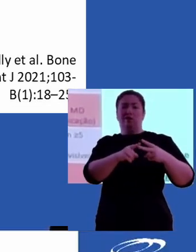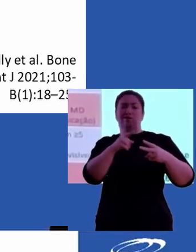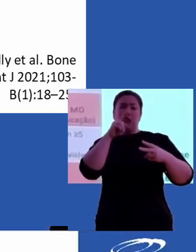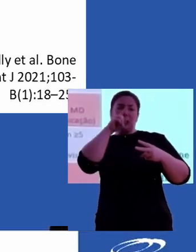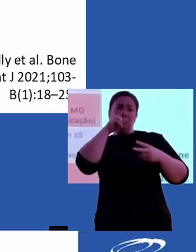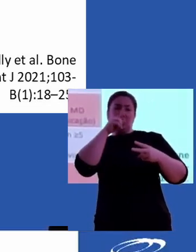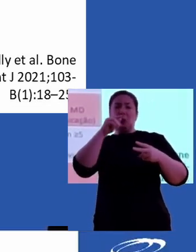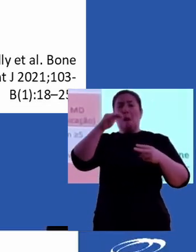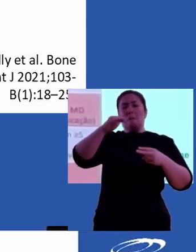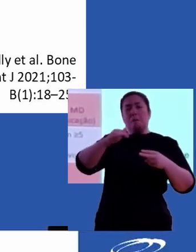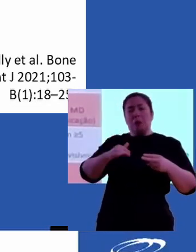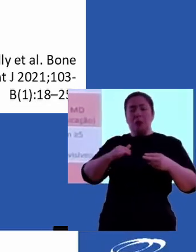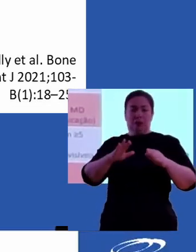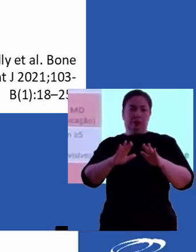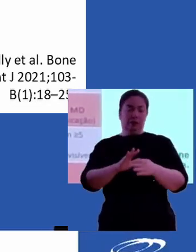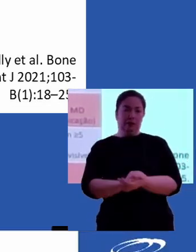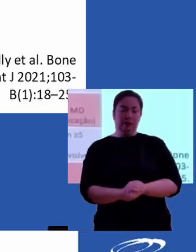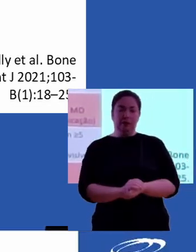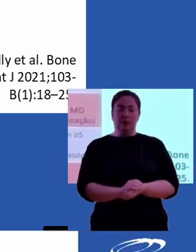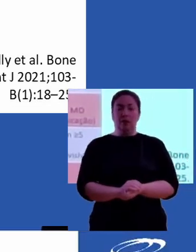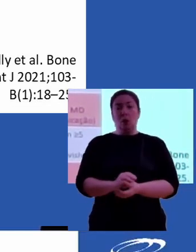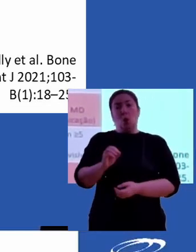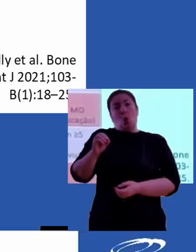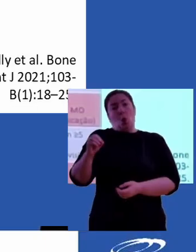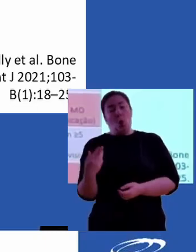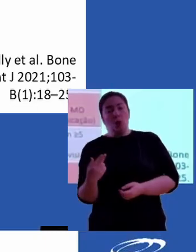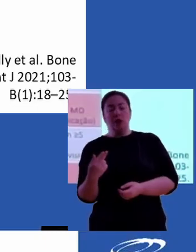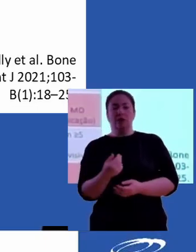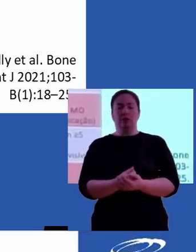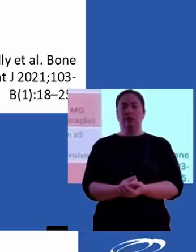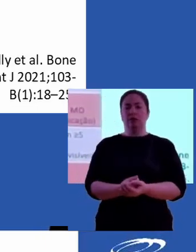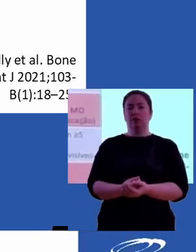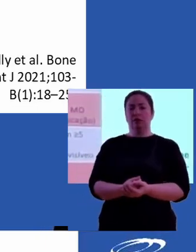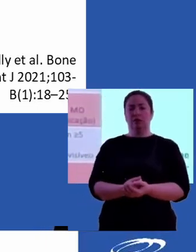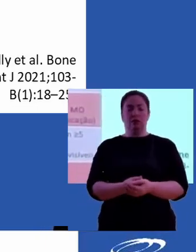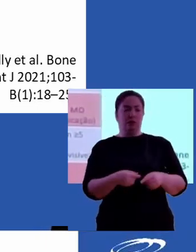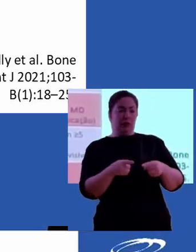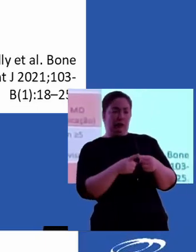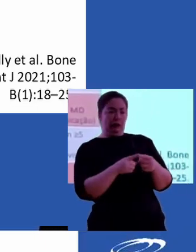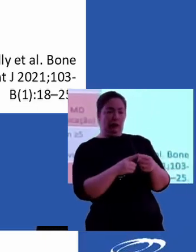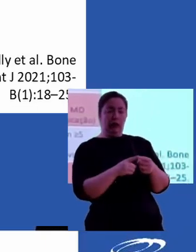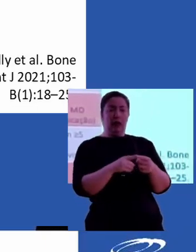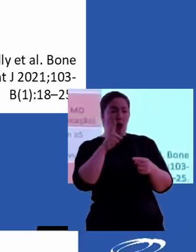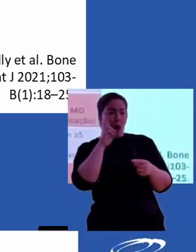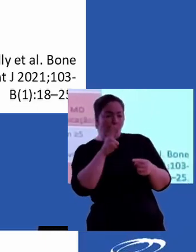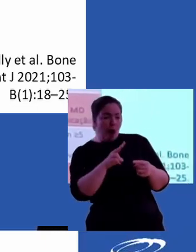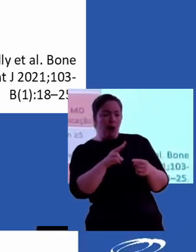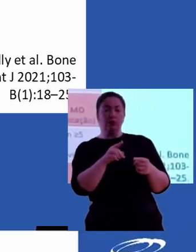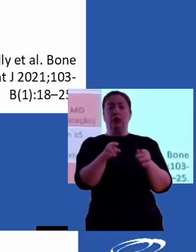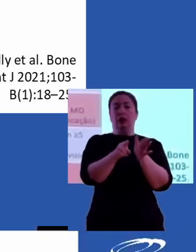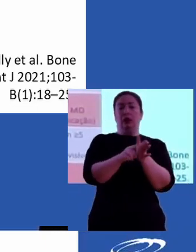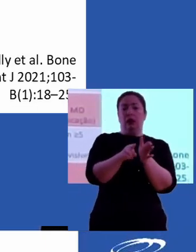que juntas te dão esse diagnóstico. Ou ainda você ter um achado clínico com uma cintilografia de leucócitos marcado